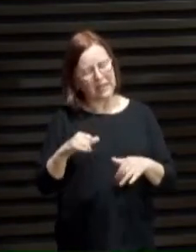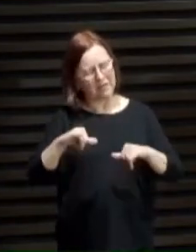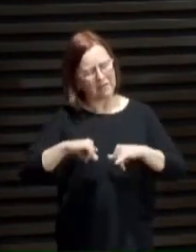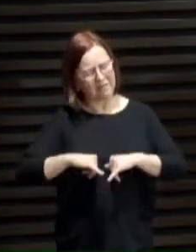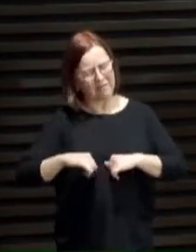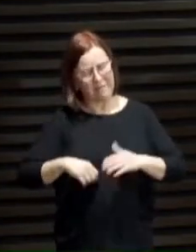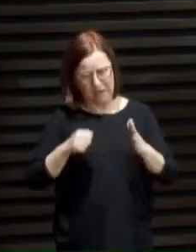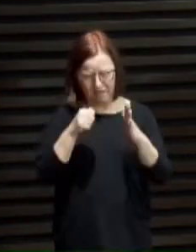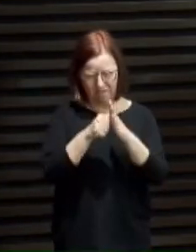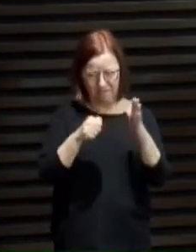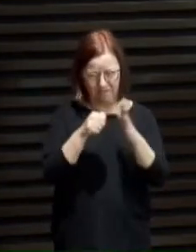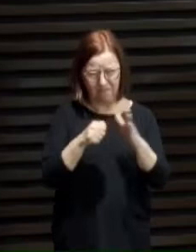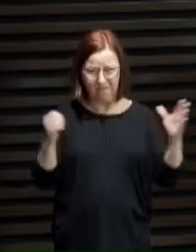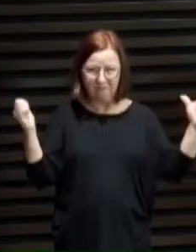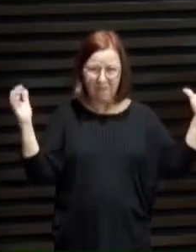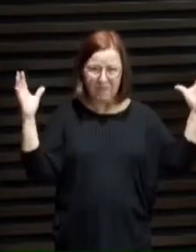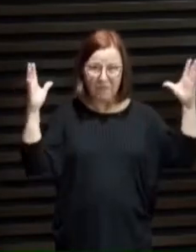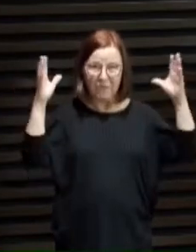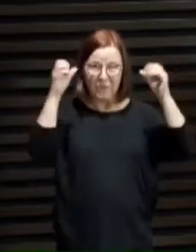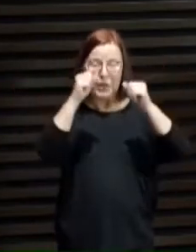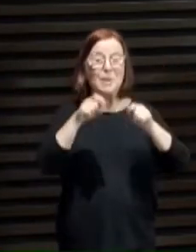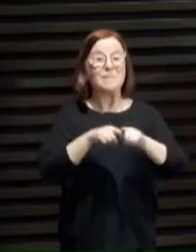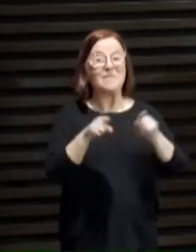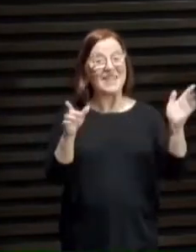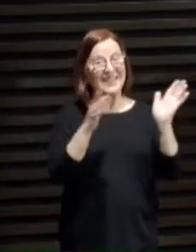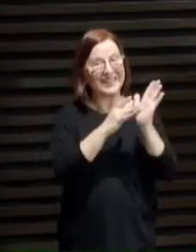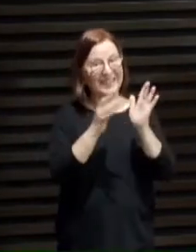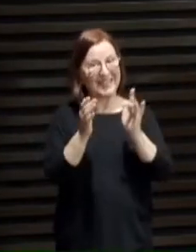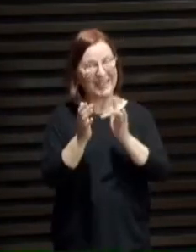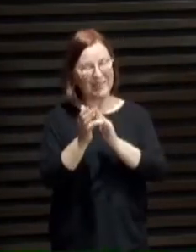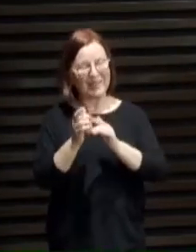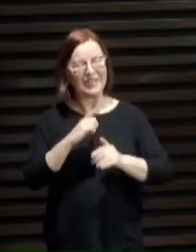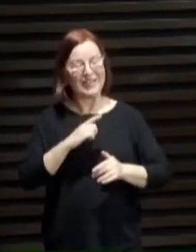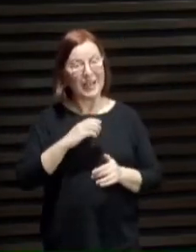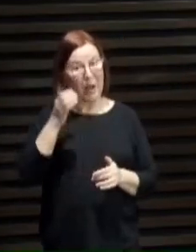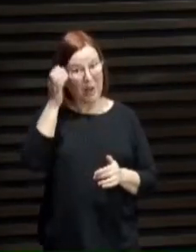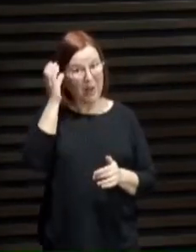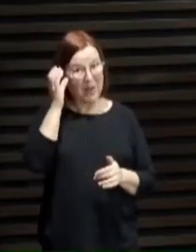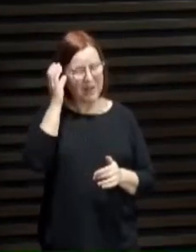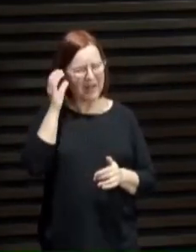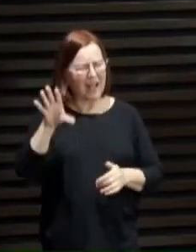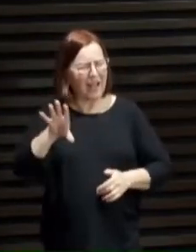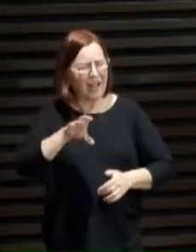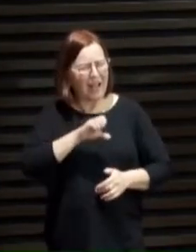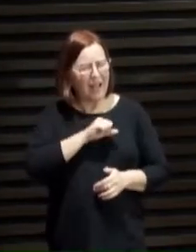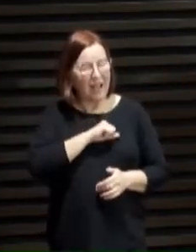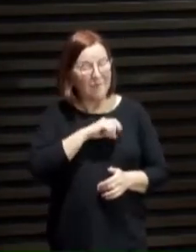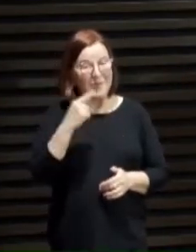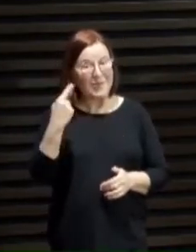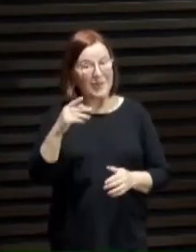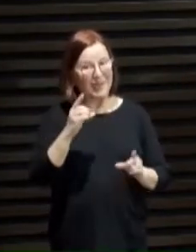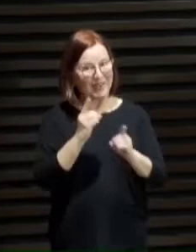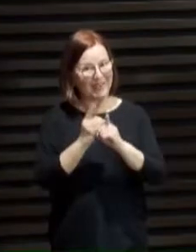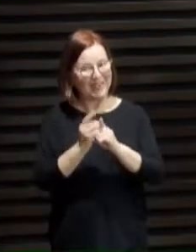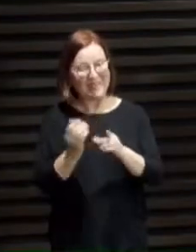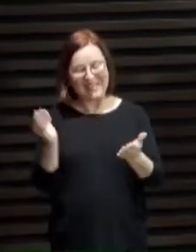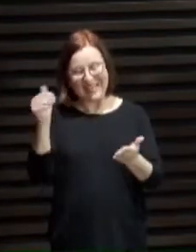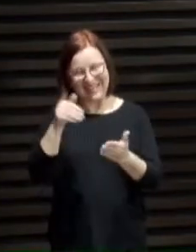densas trevas. Mas Jesus tem consciência de que os amou os seus discípulos até o